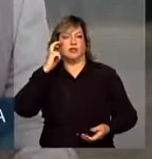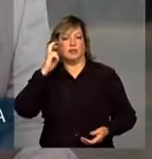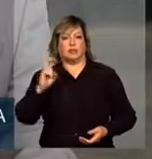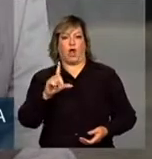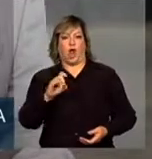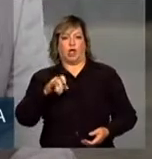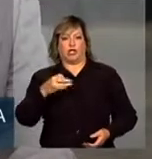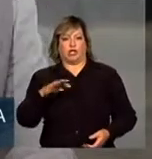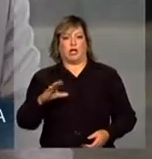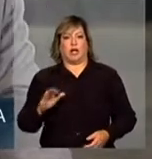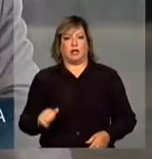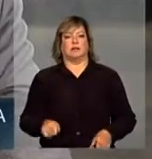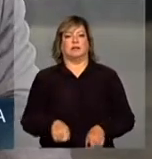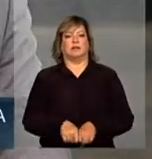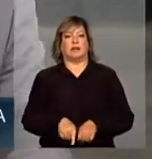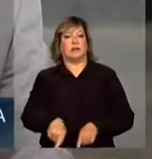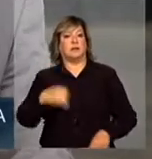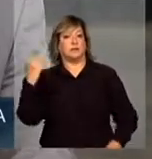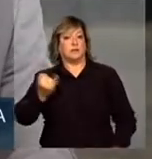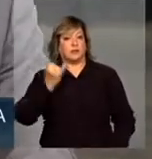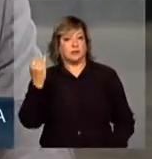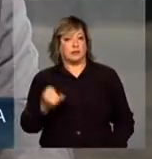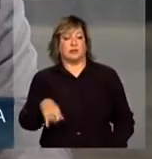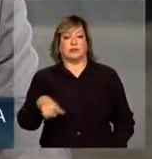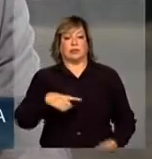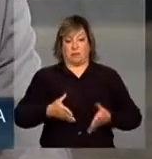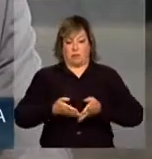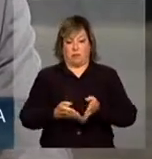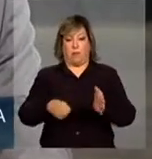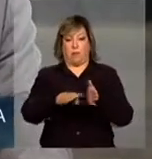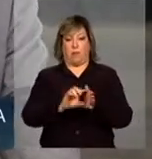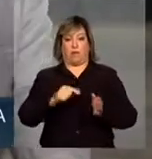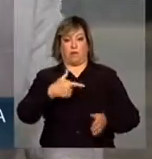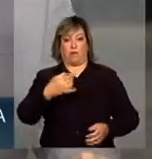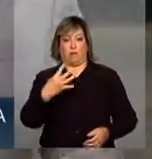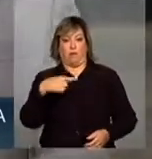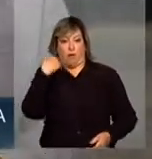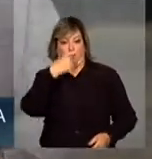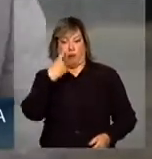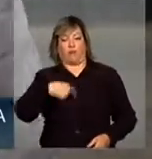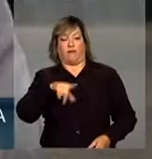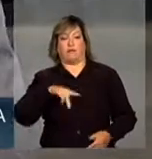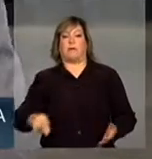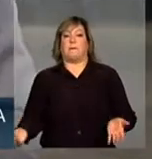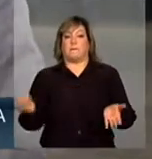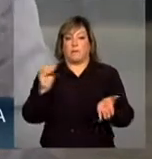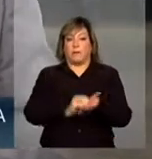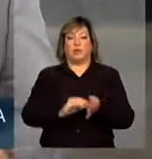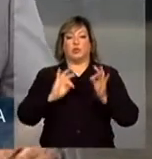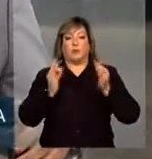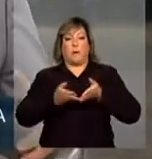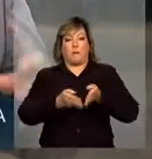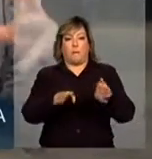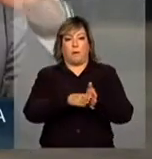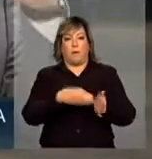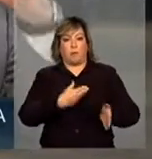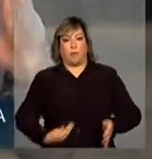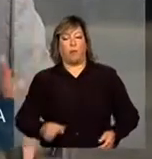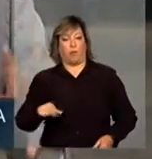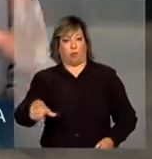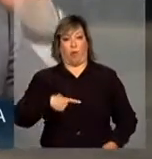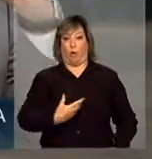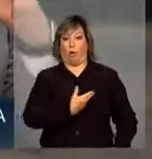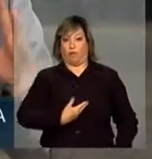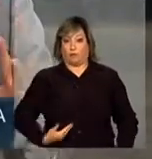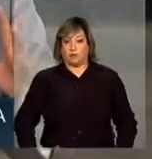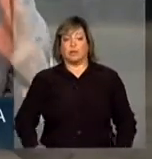algo importantíssimo. O porto 24 horas que nós vamos implementar em todos os portos públicos, de maneira que o